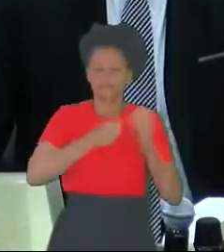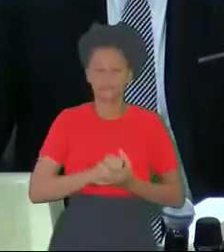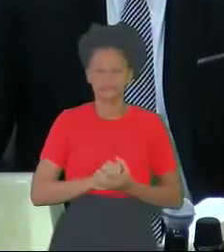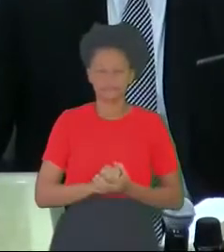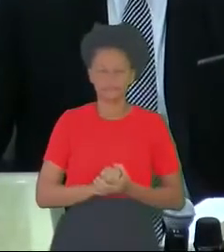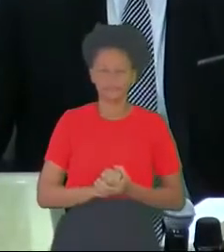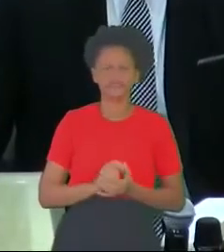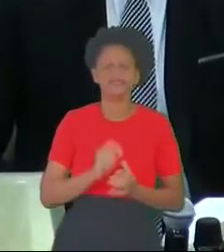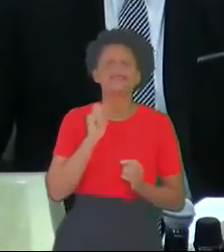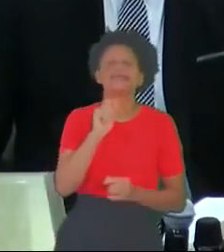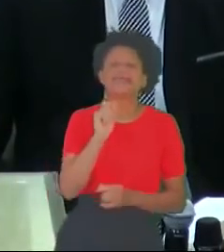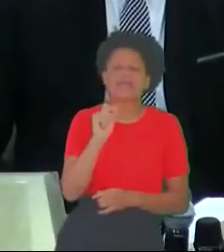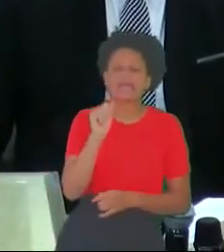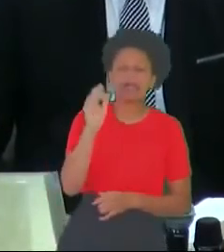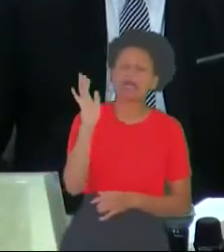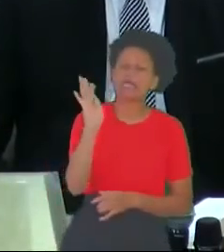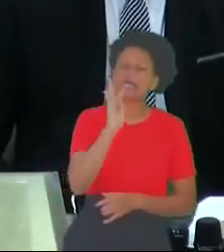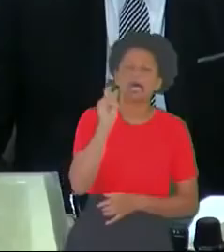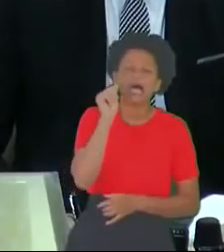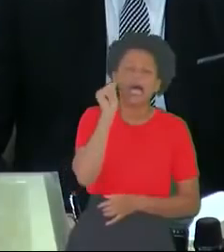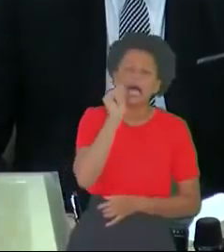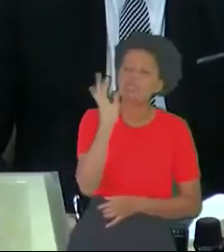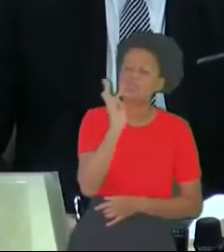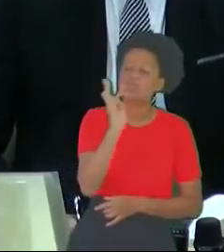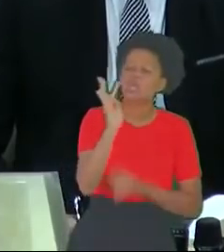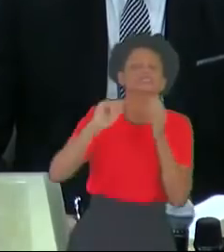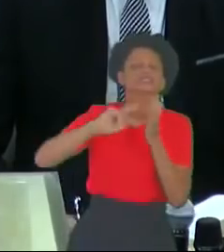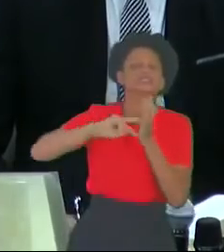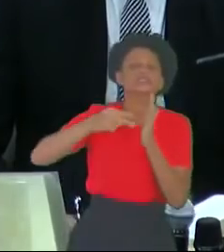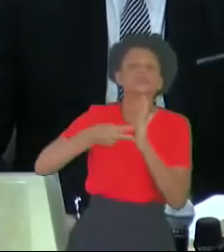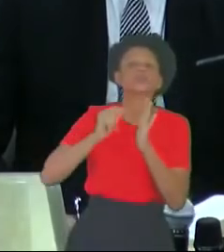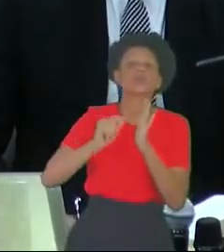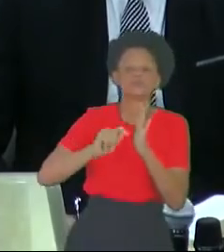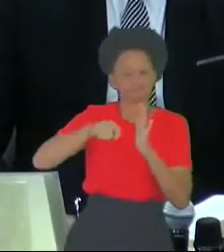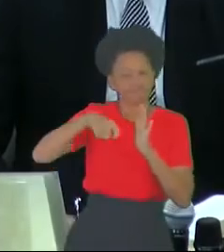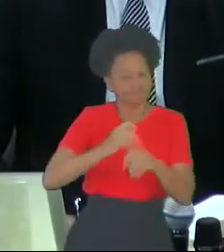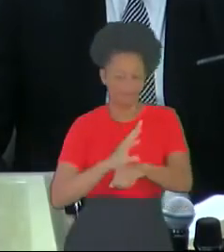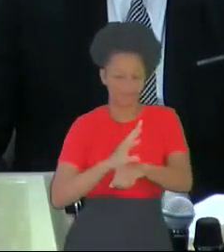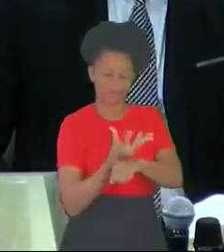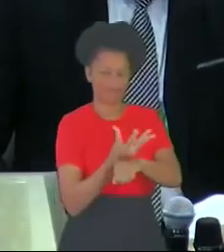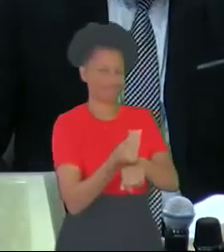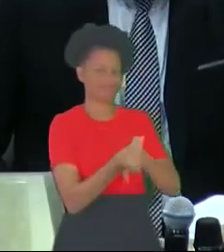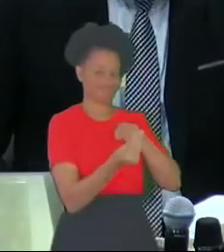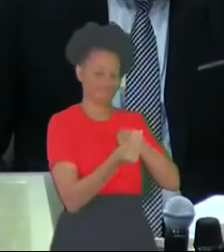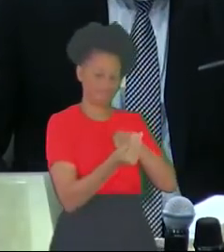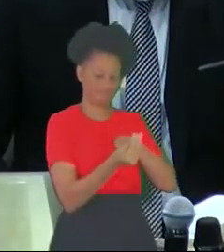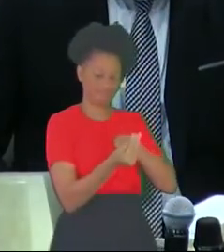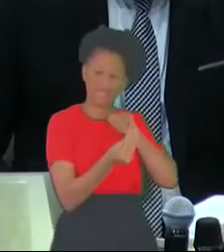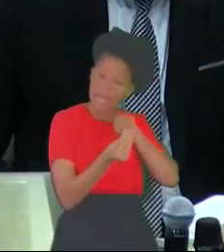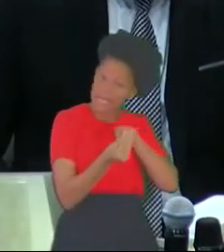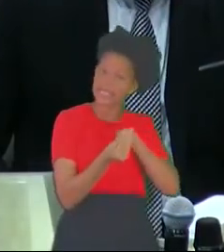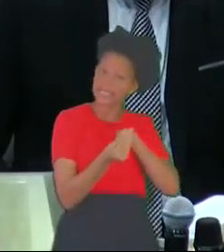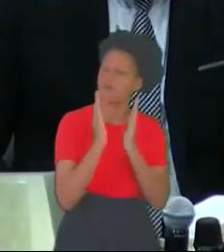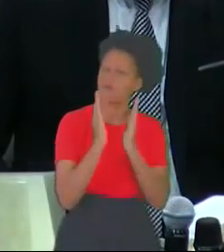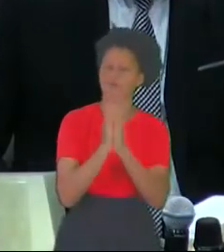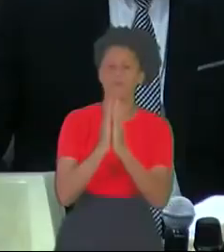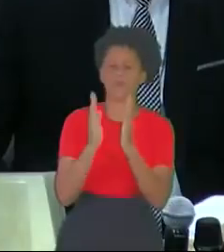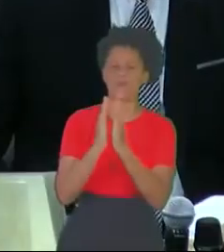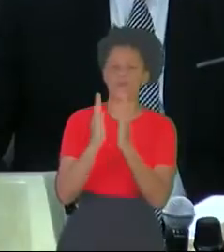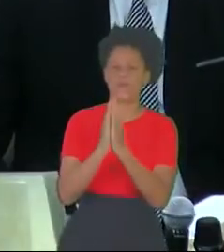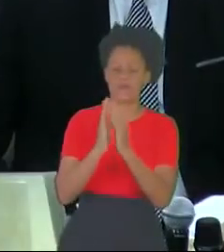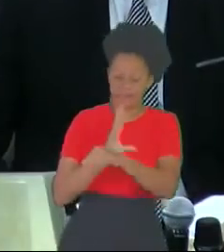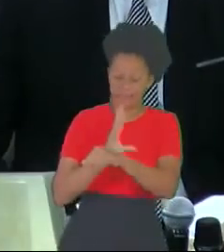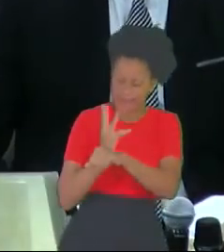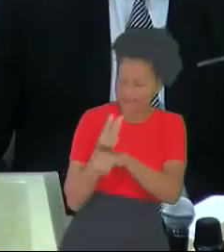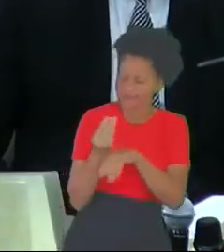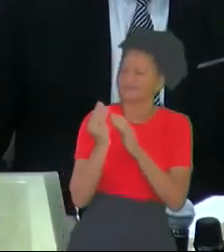noiva, igreja? Vamos ver se vocês estão lembrados. Quem é a noiva? A igreja. A igreja está fazendo uma oração. Ela está pedindo